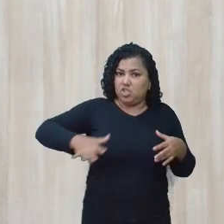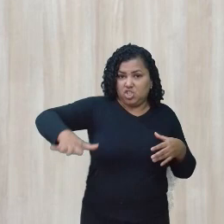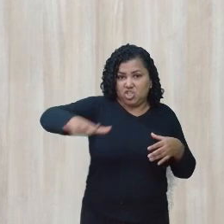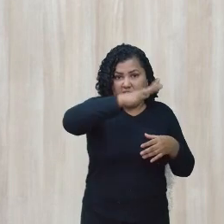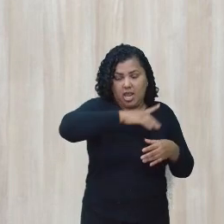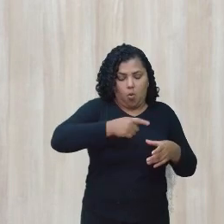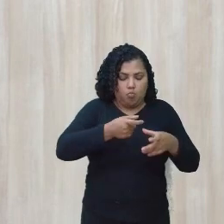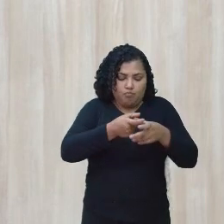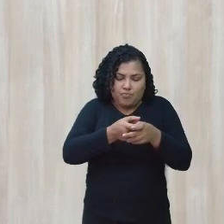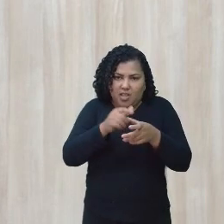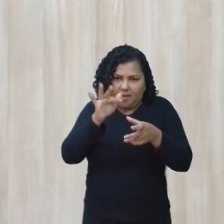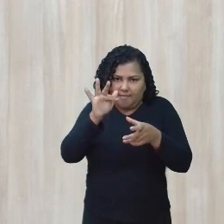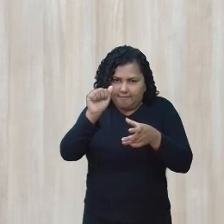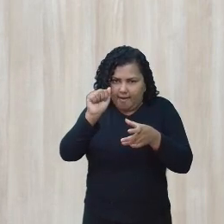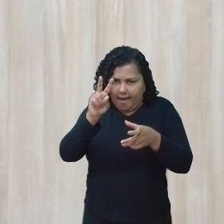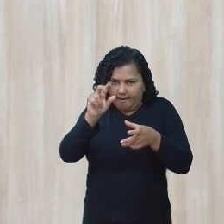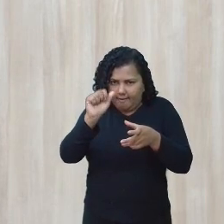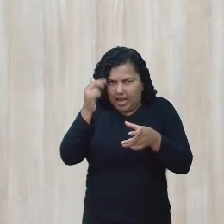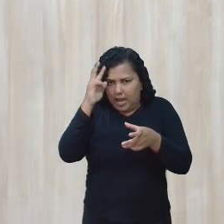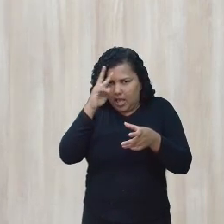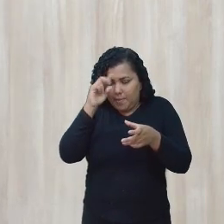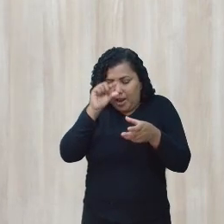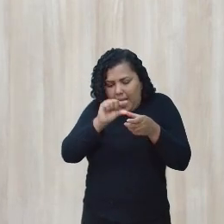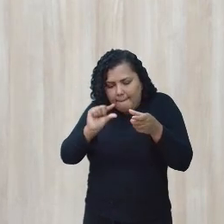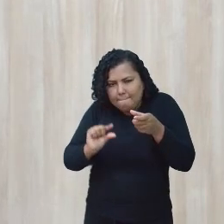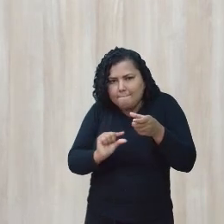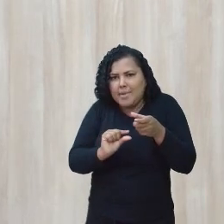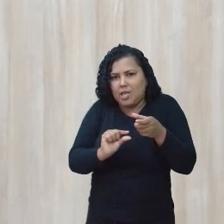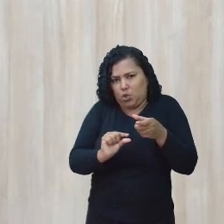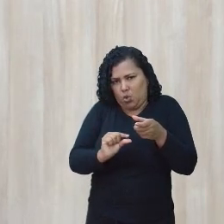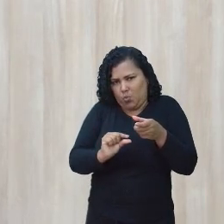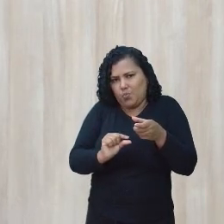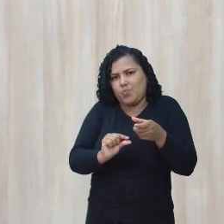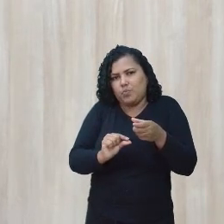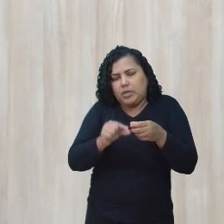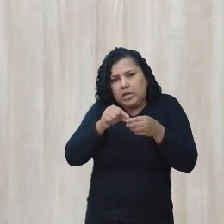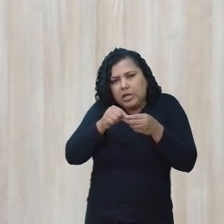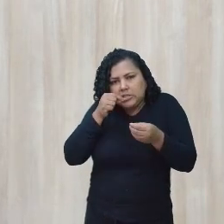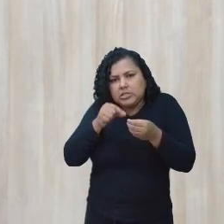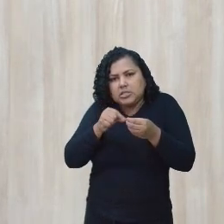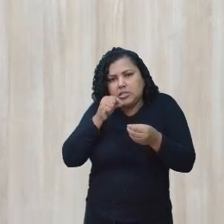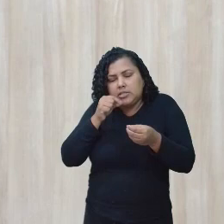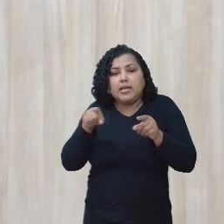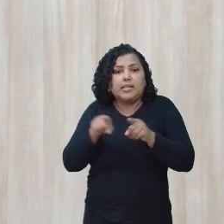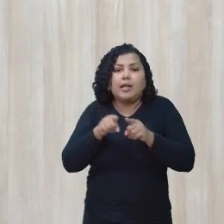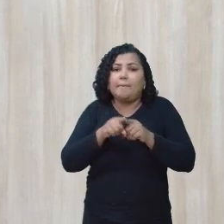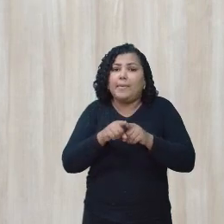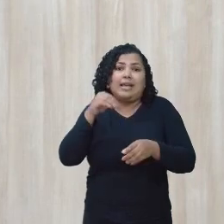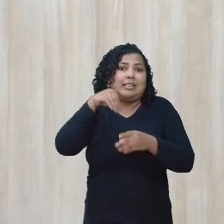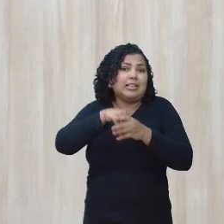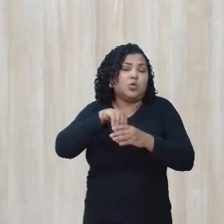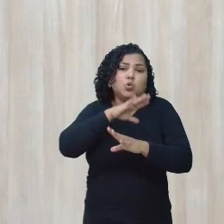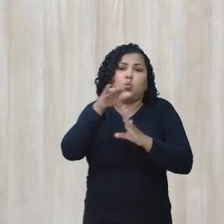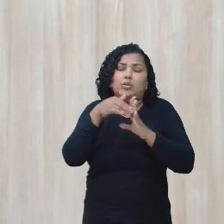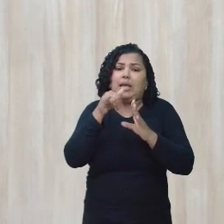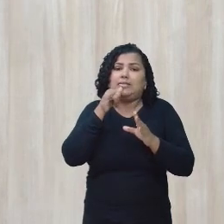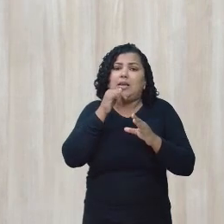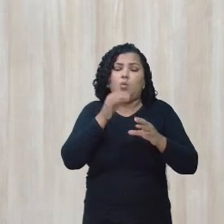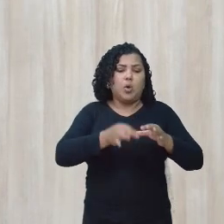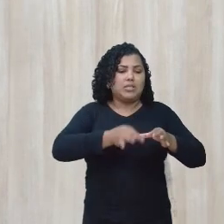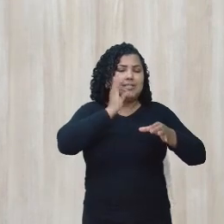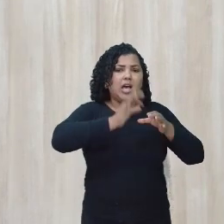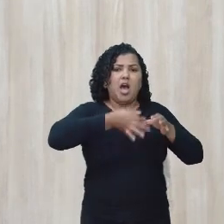que uma fava, e ele também está em tudo. O milho está em tudo. Em